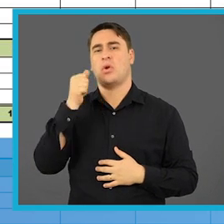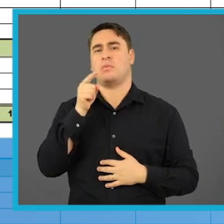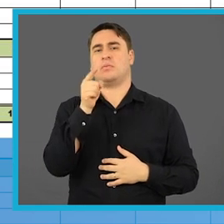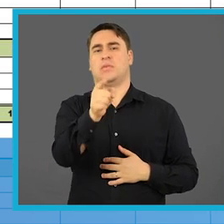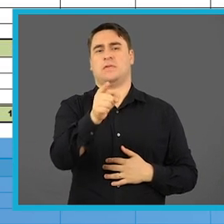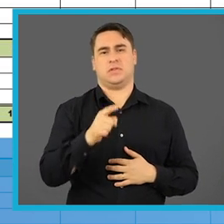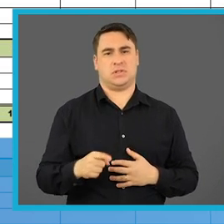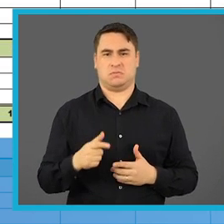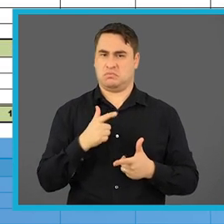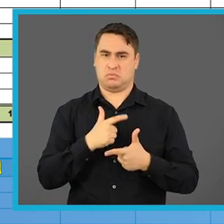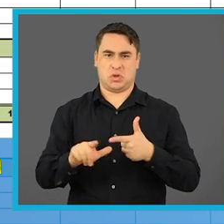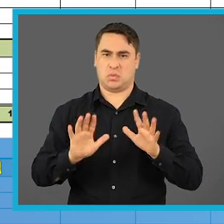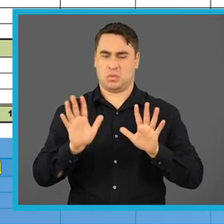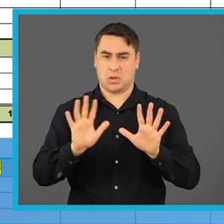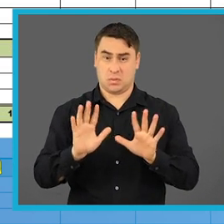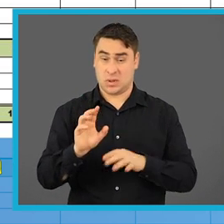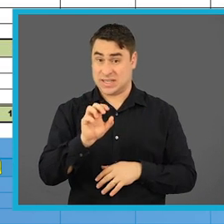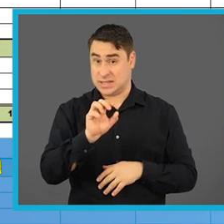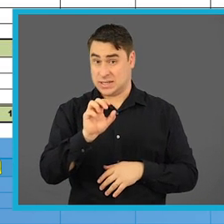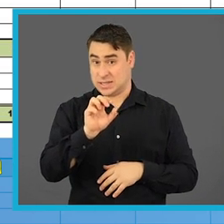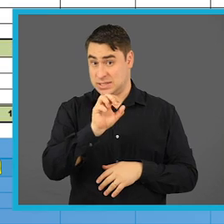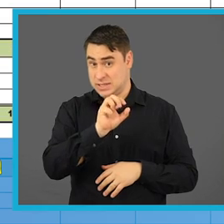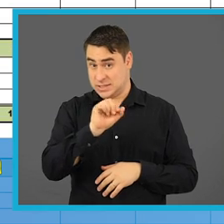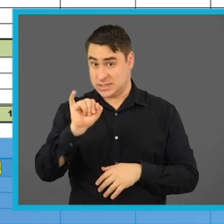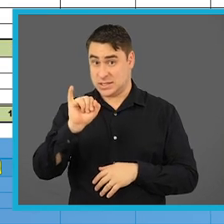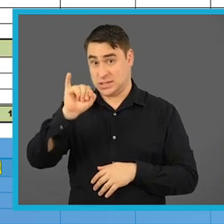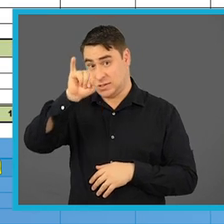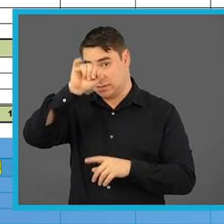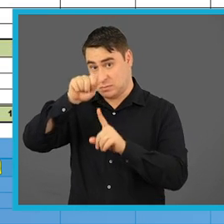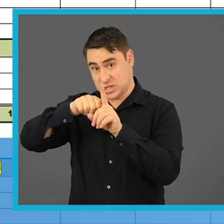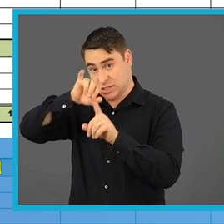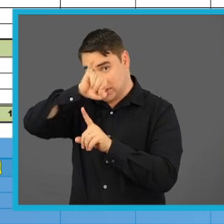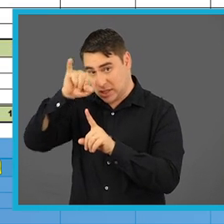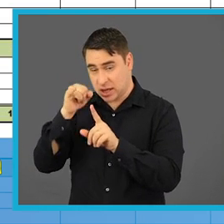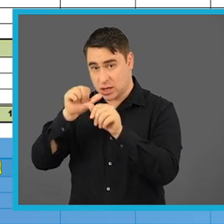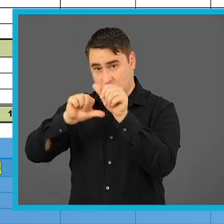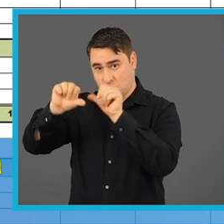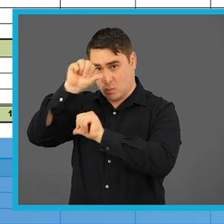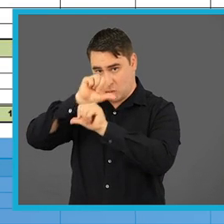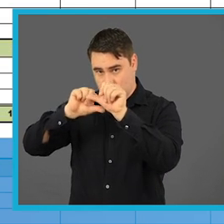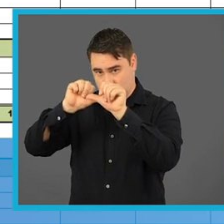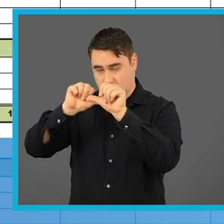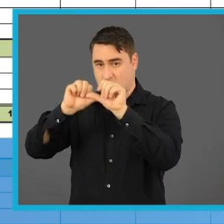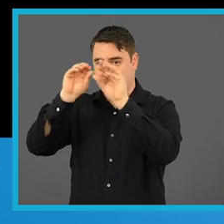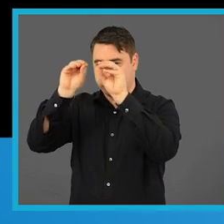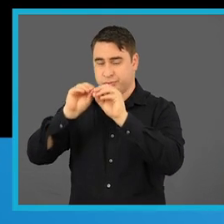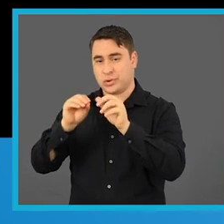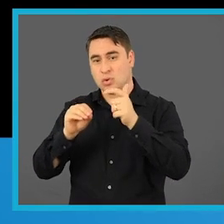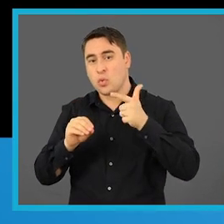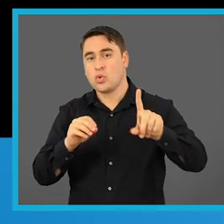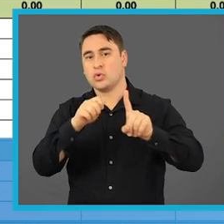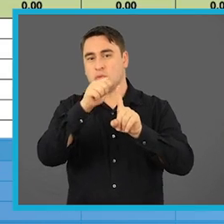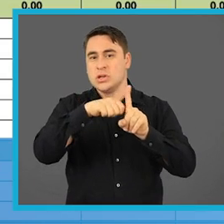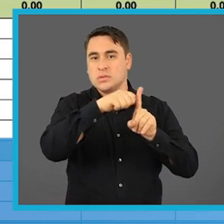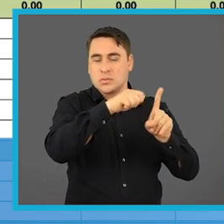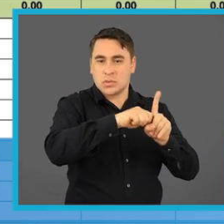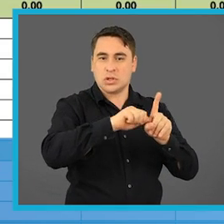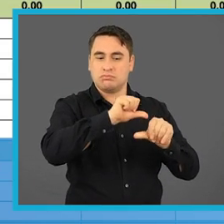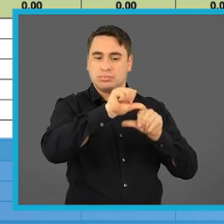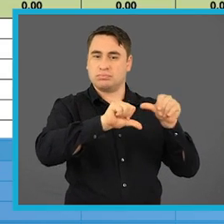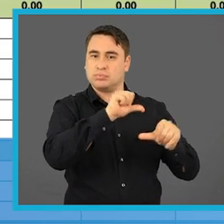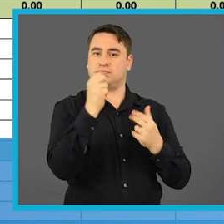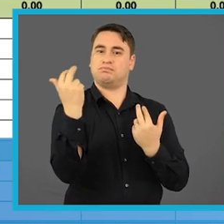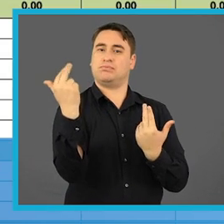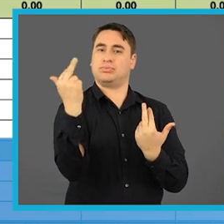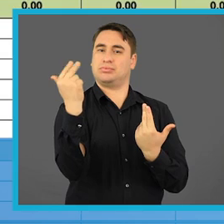fique mais conveniente para você. O que vai acontecer na hora que você coloca essa informação aqui? A hora que você vai para os outros meses,